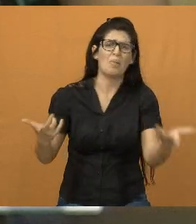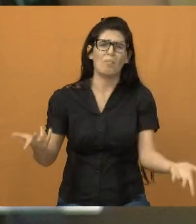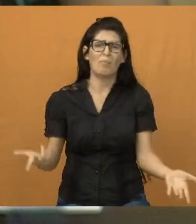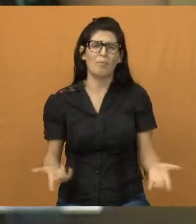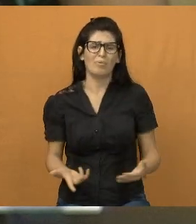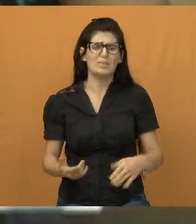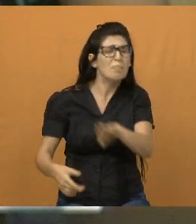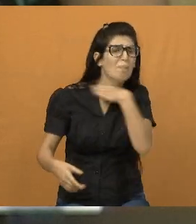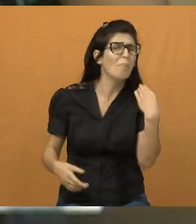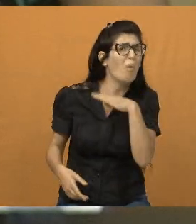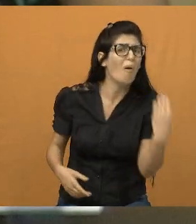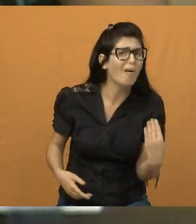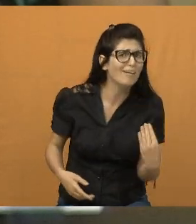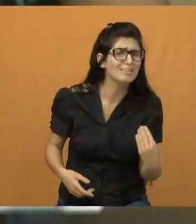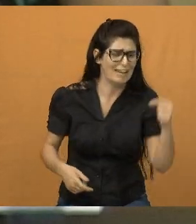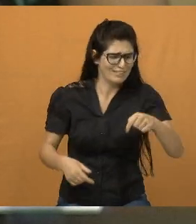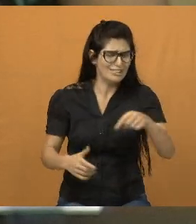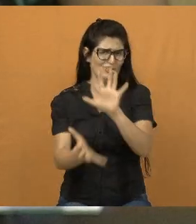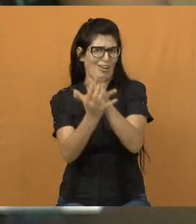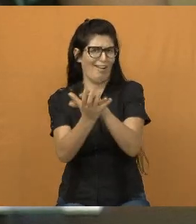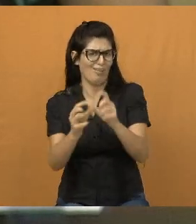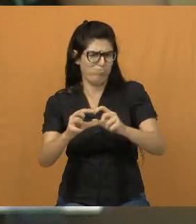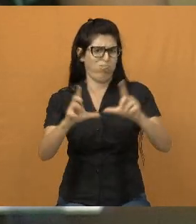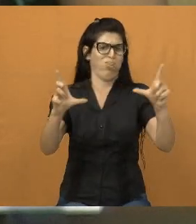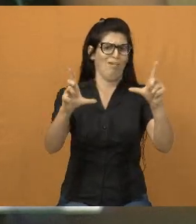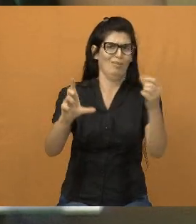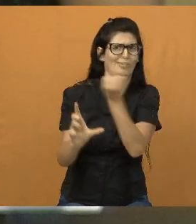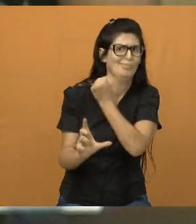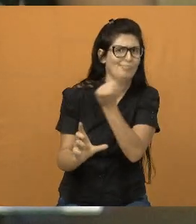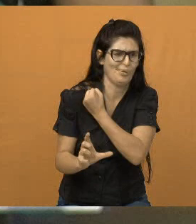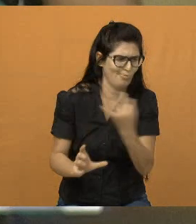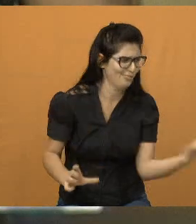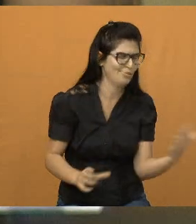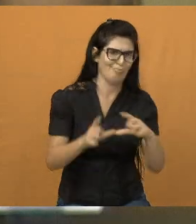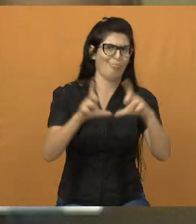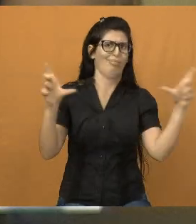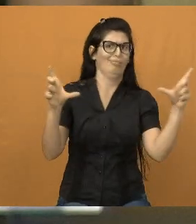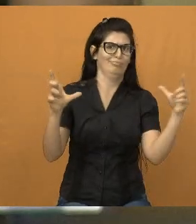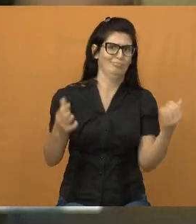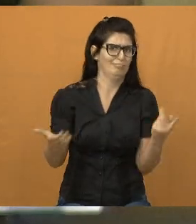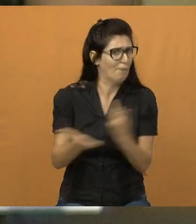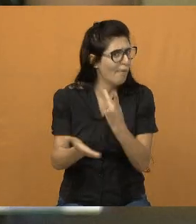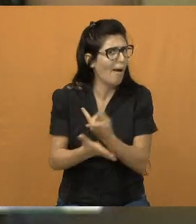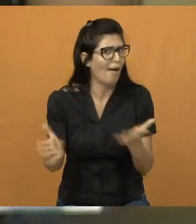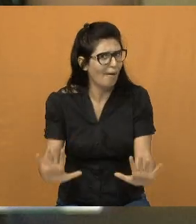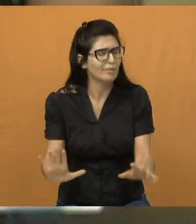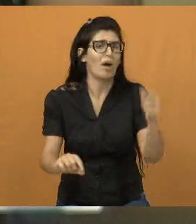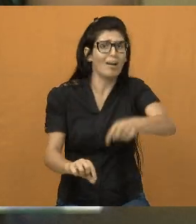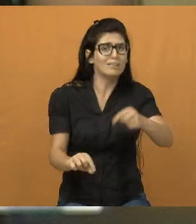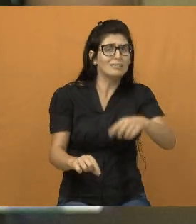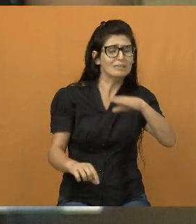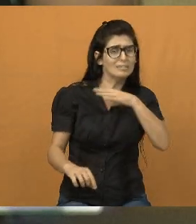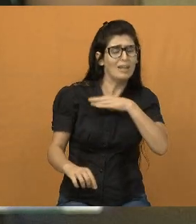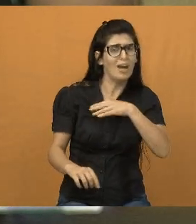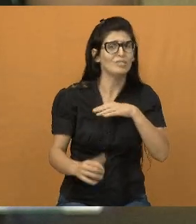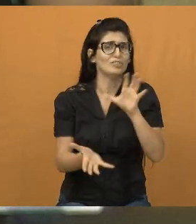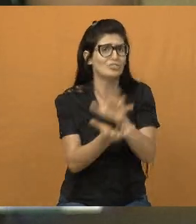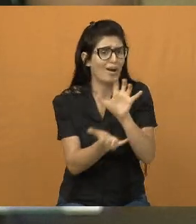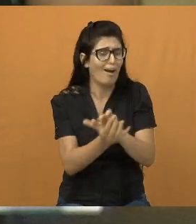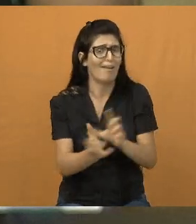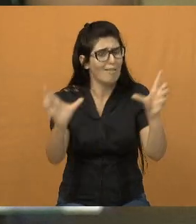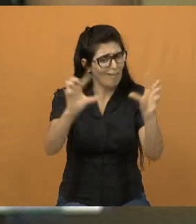E isso aumenta um pouco a estatística. Só que essas crianças que têm a mortalidade aqui no nosso município, mas que são de